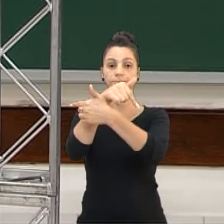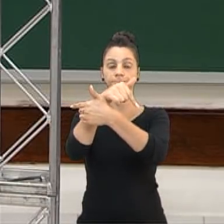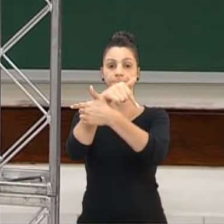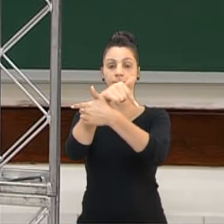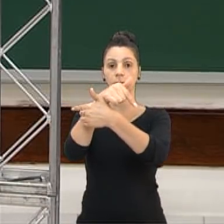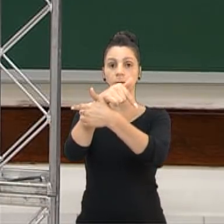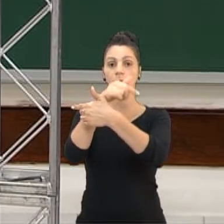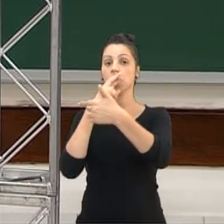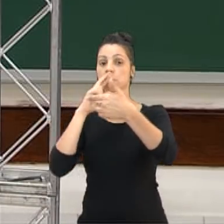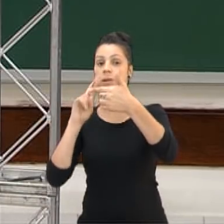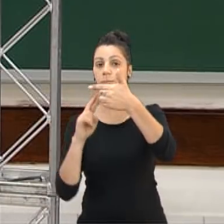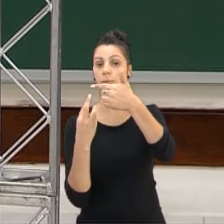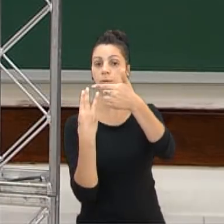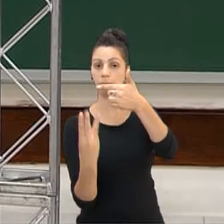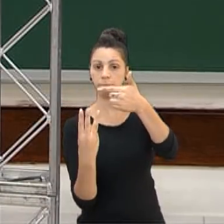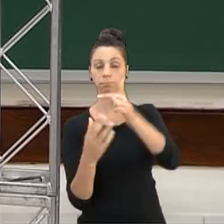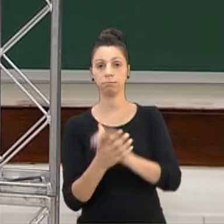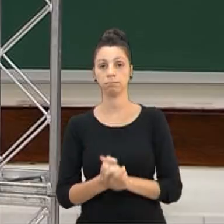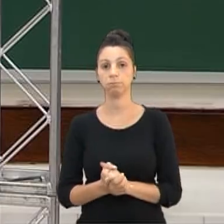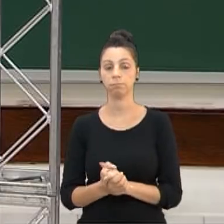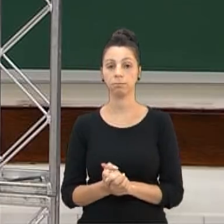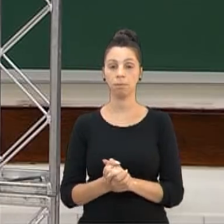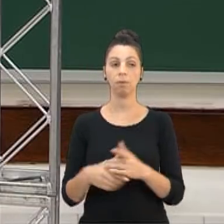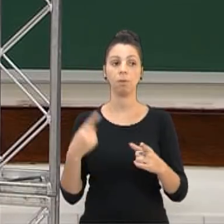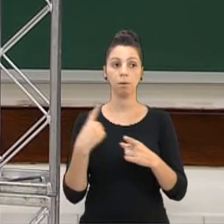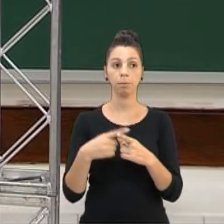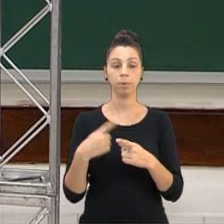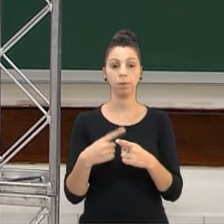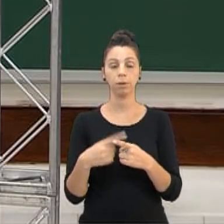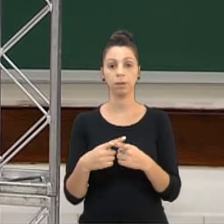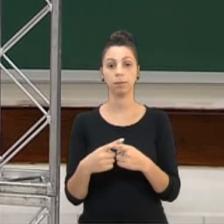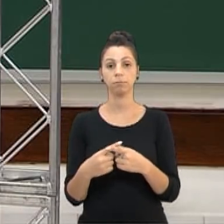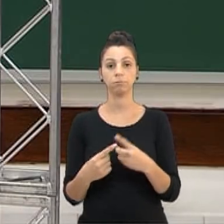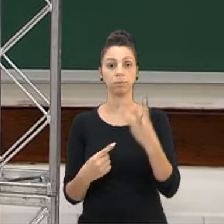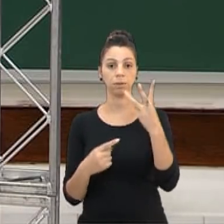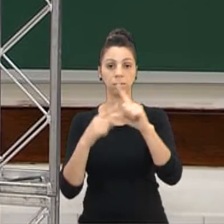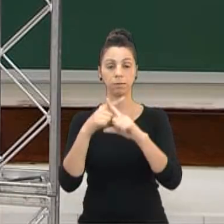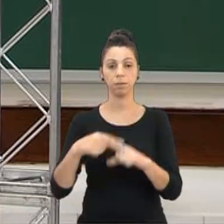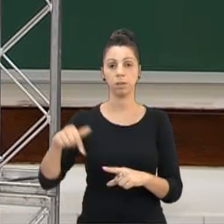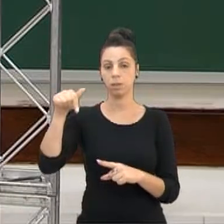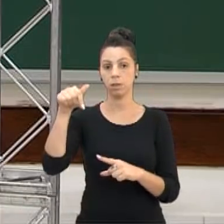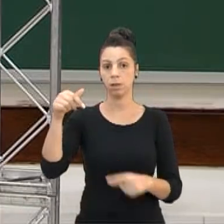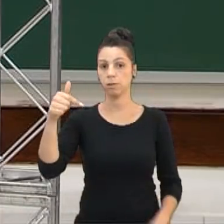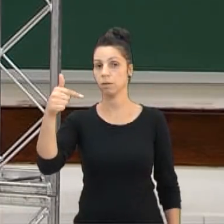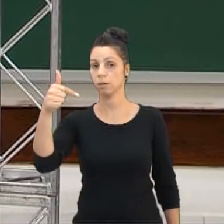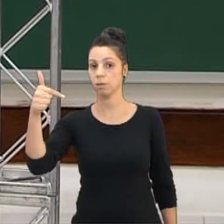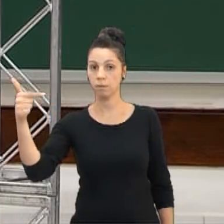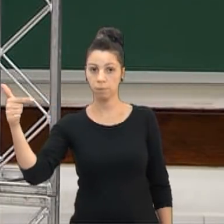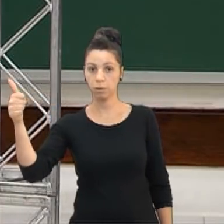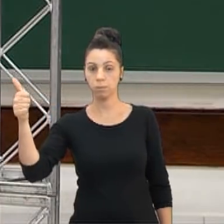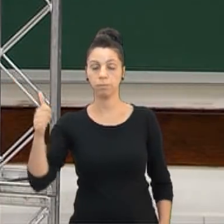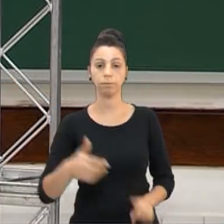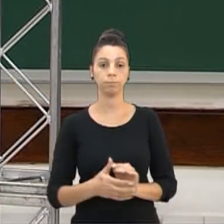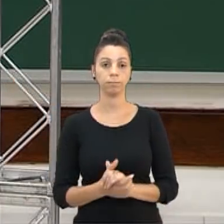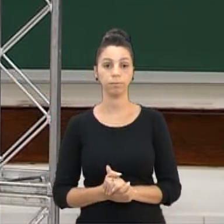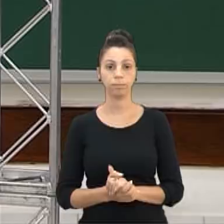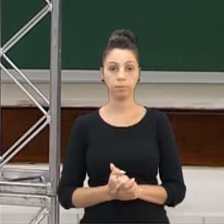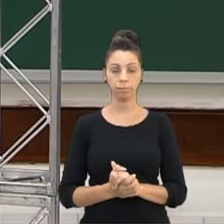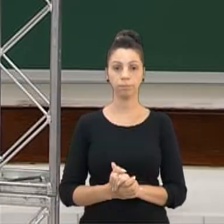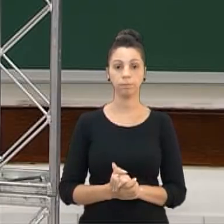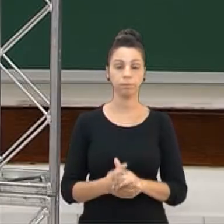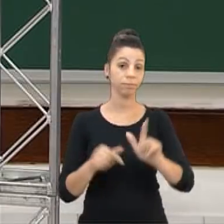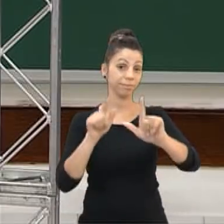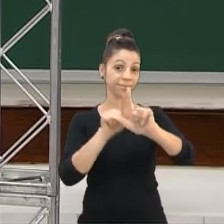Muito bem. Por que 3? 3 vezes 7 é 21. Pronto. Letra A, resolvido com